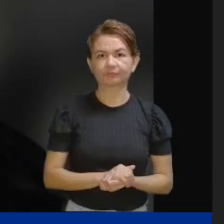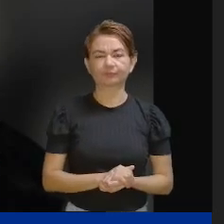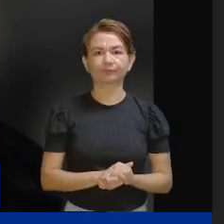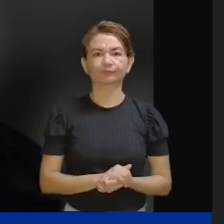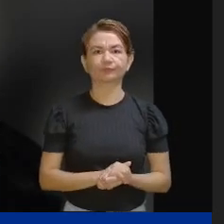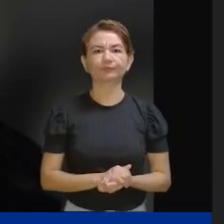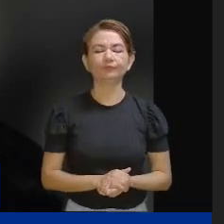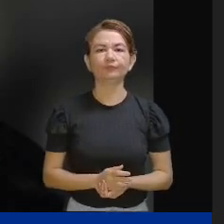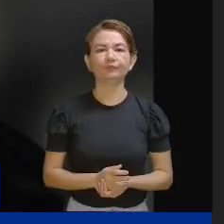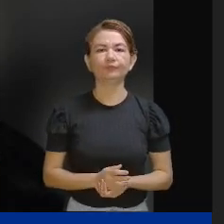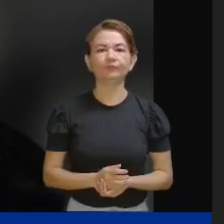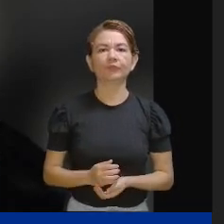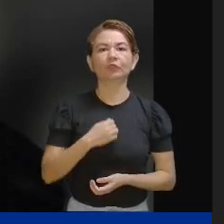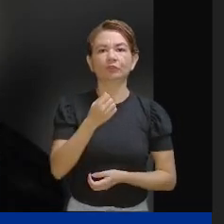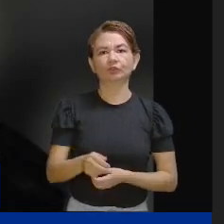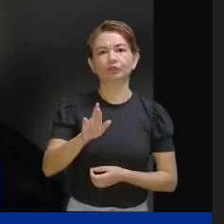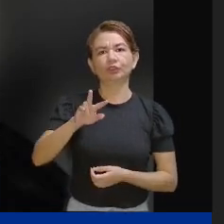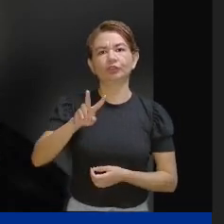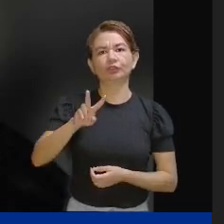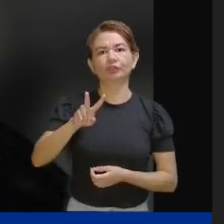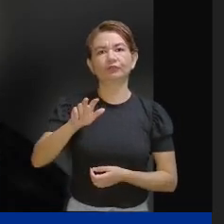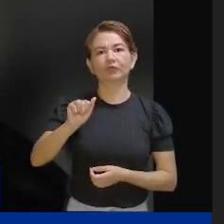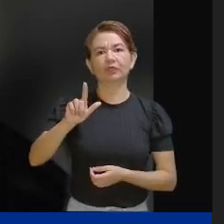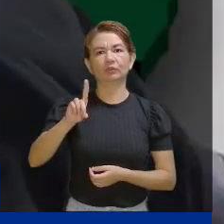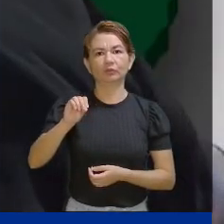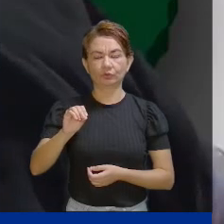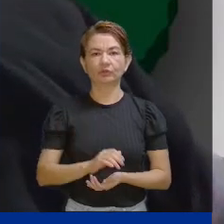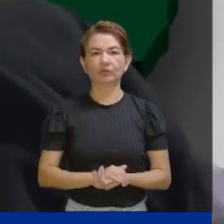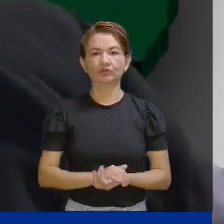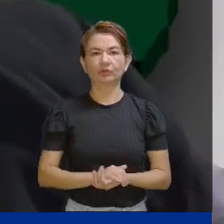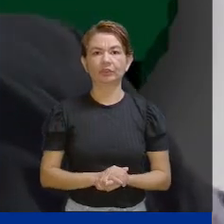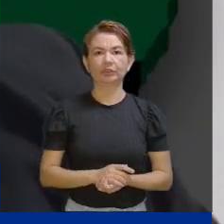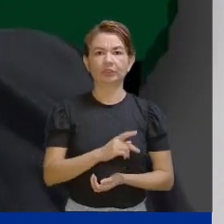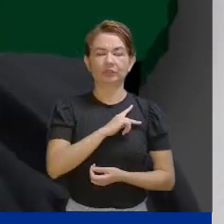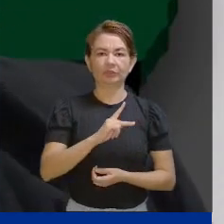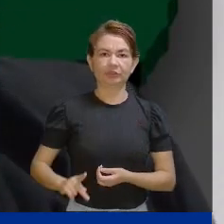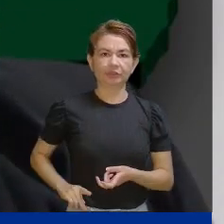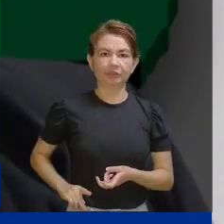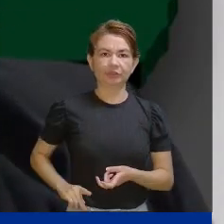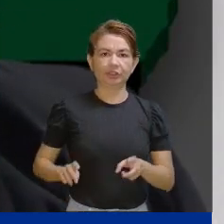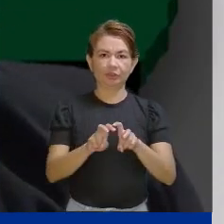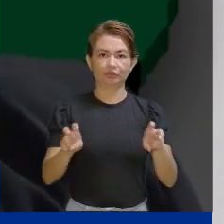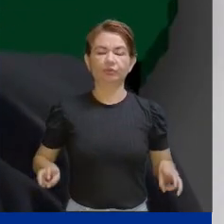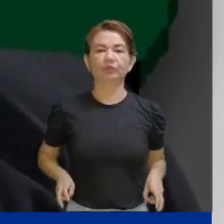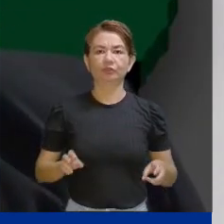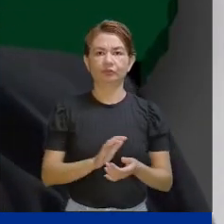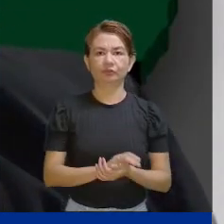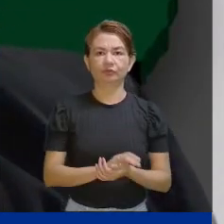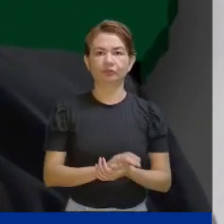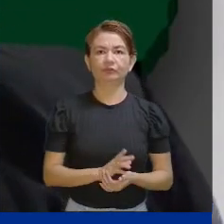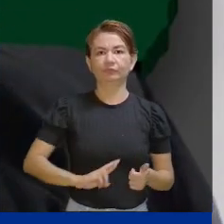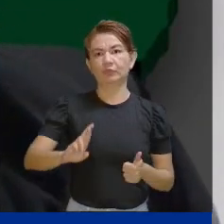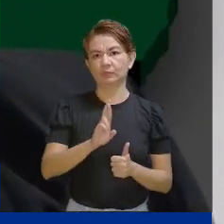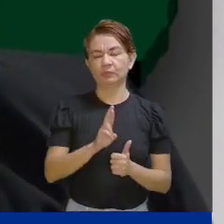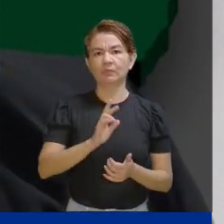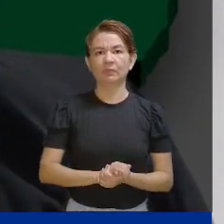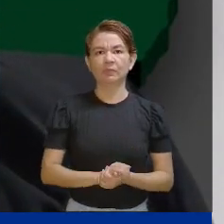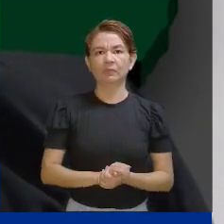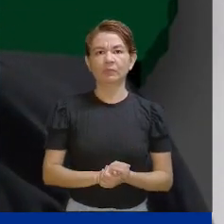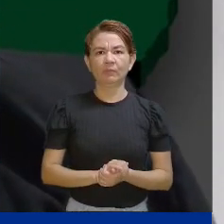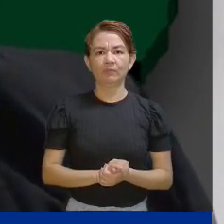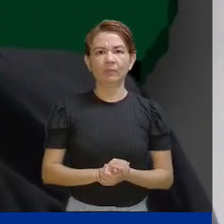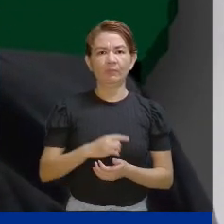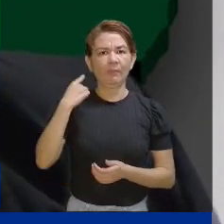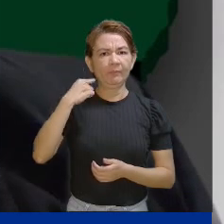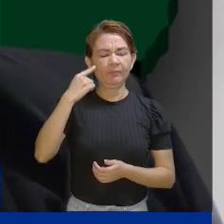Então, passo ao doutor Rivaldo Valente. Senhor presidente, eminentes pares, doutor procuradora regional,